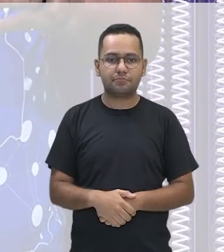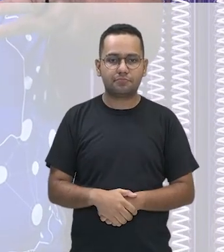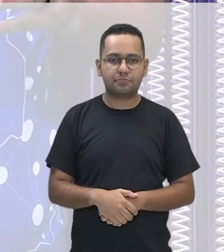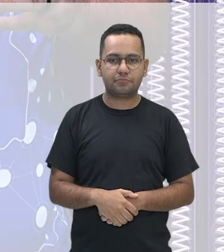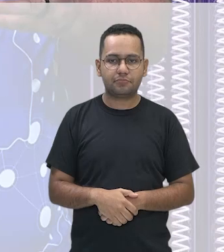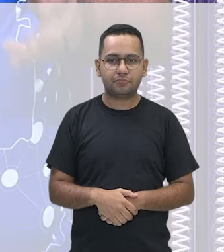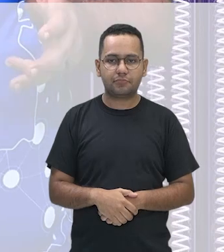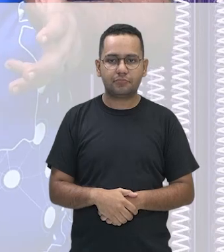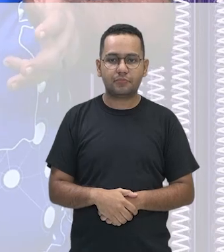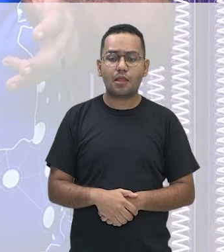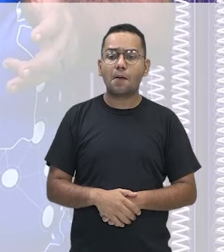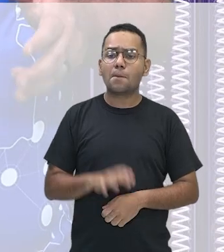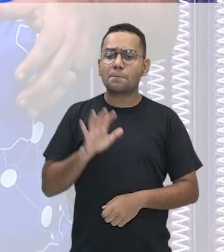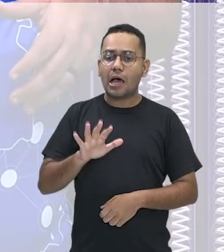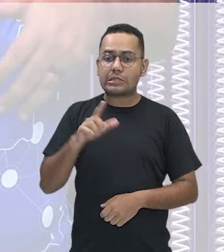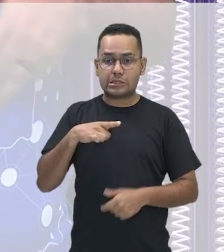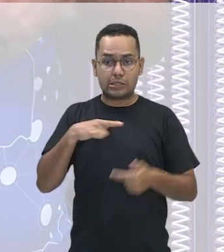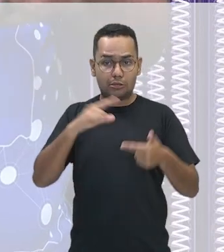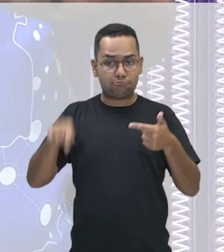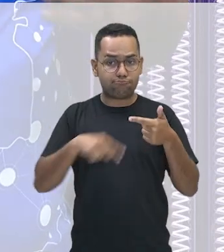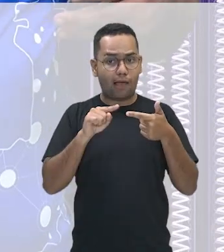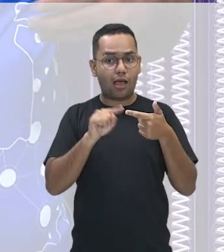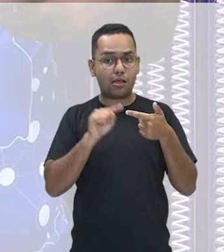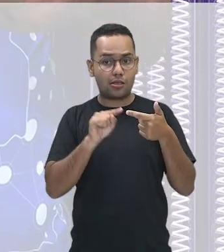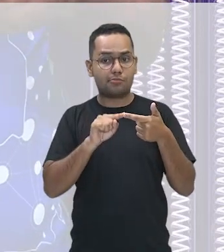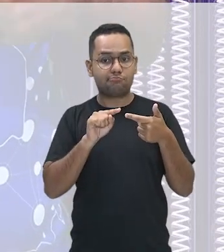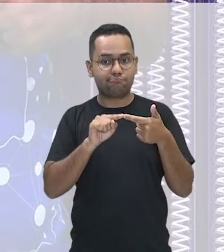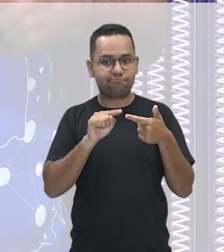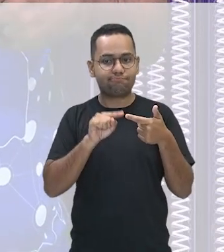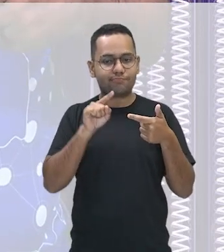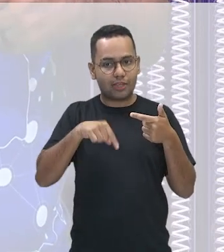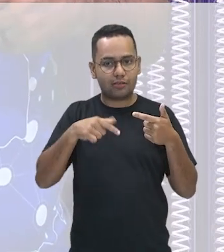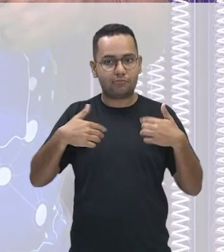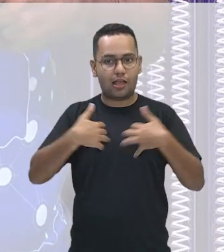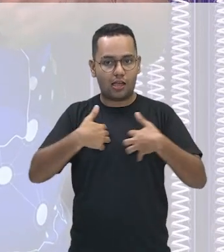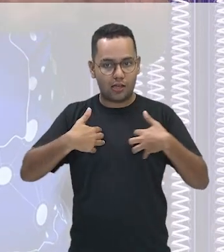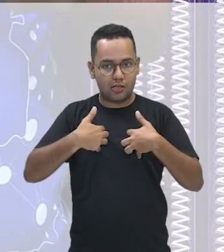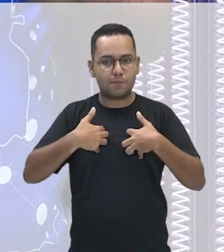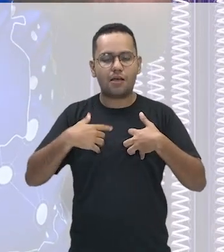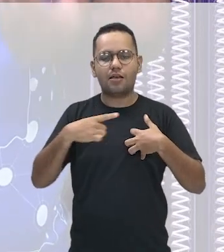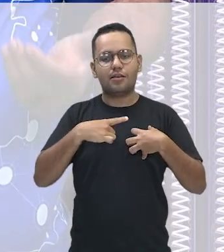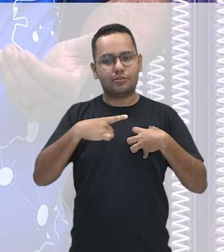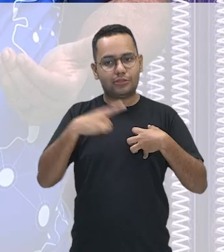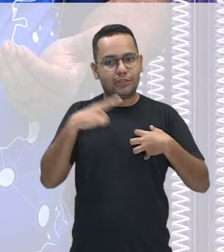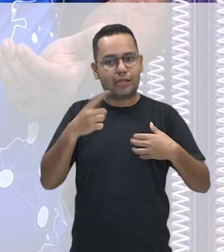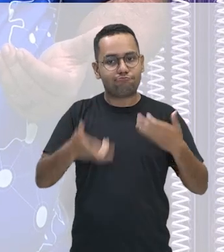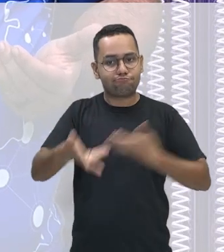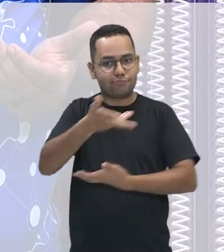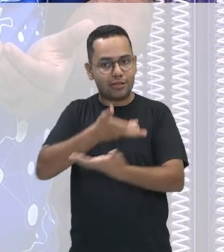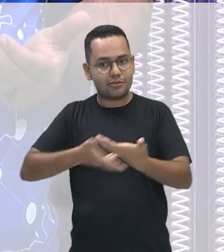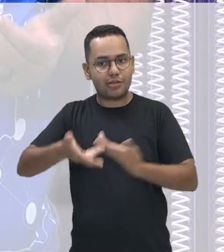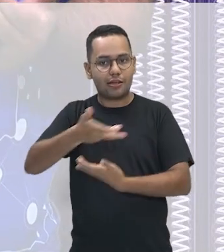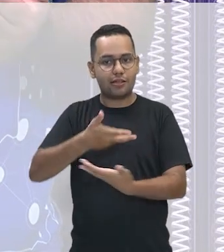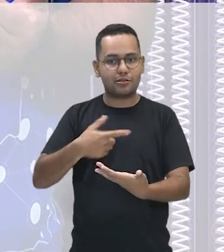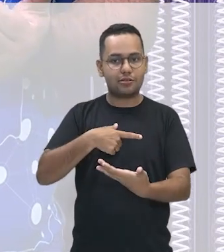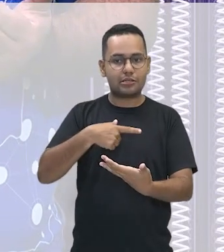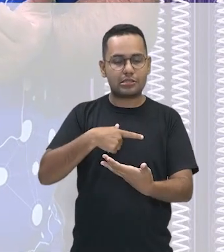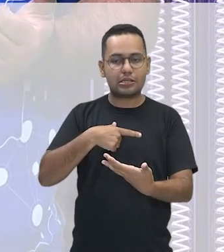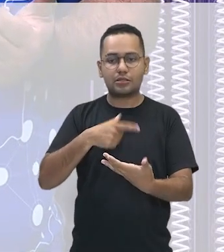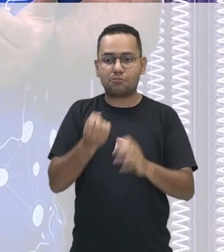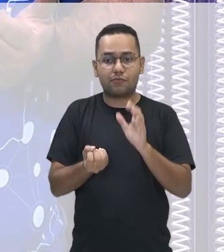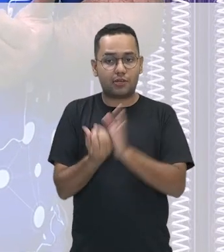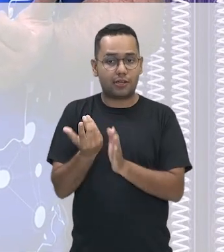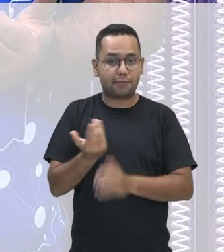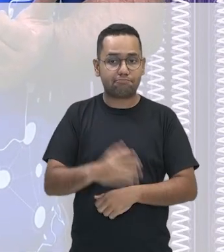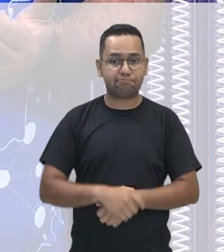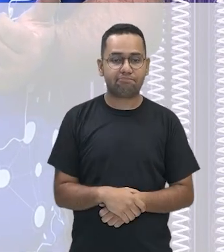interagida com a dimensão da vida animal. Os animais são parte de toda dessa integralidade da criação. E junto com a